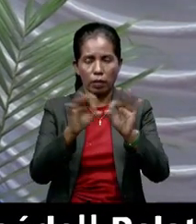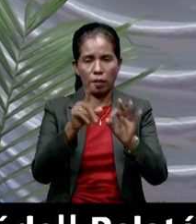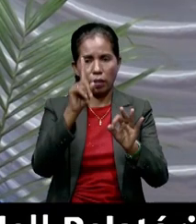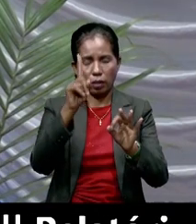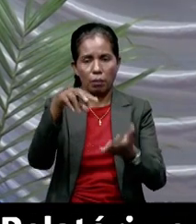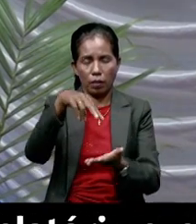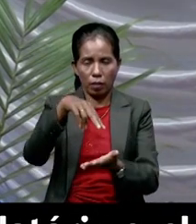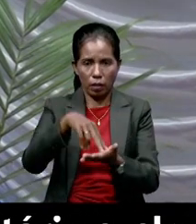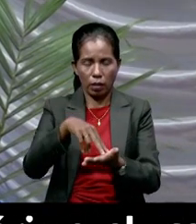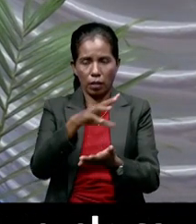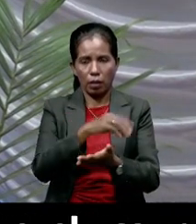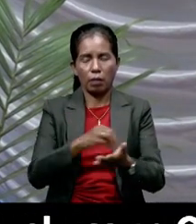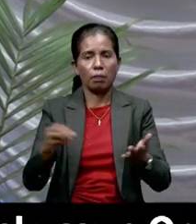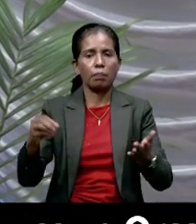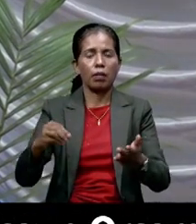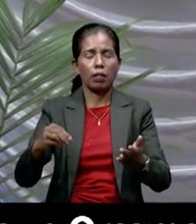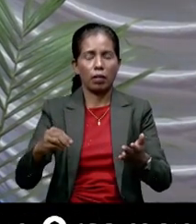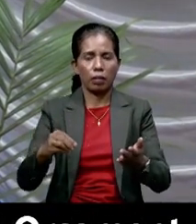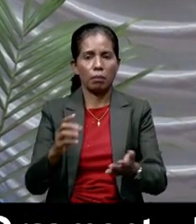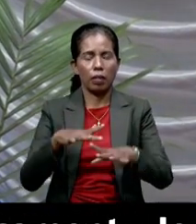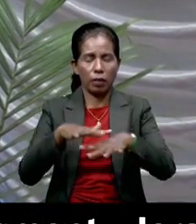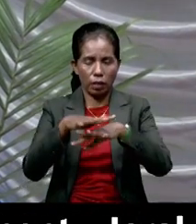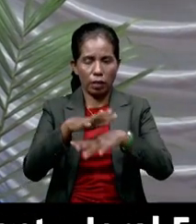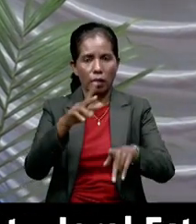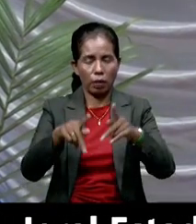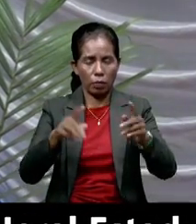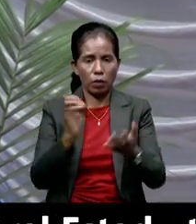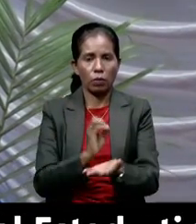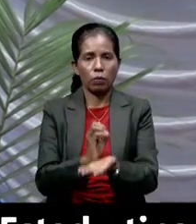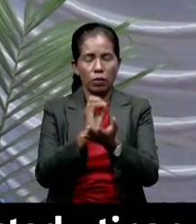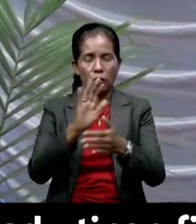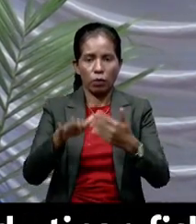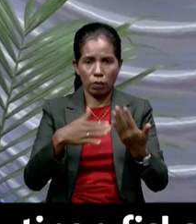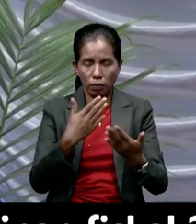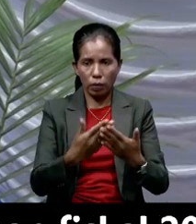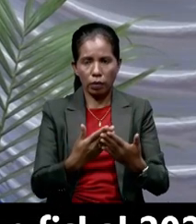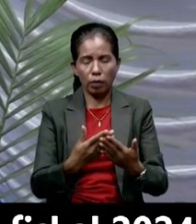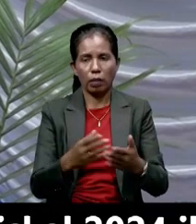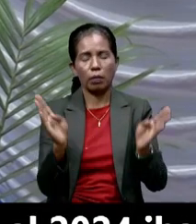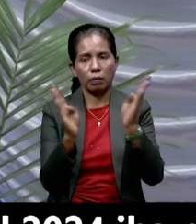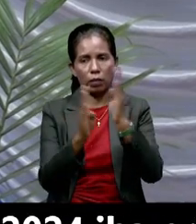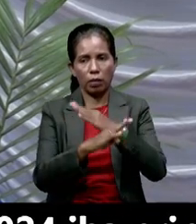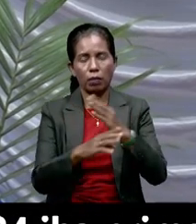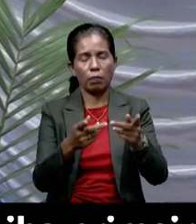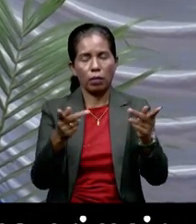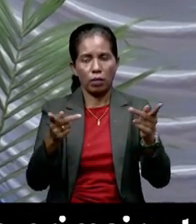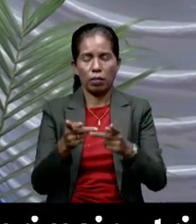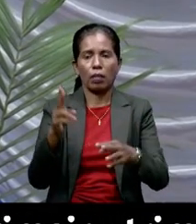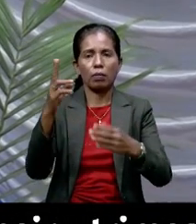Belhari Museu Mida Batais Antônio Ansira. Museu Mida Nese Sais, Fatim va preservação